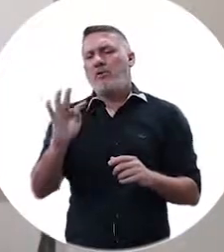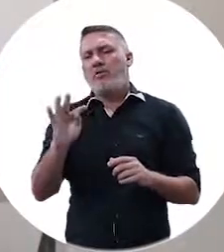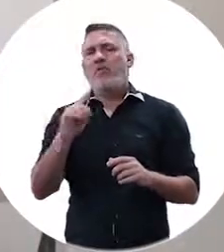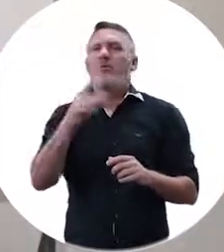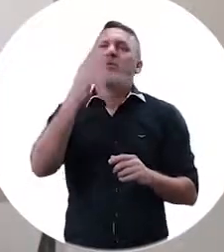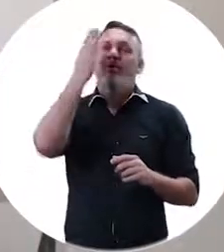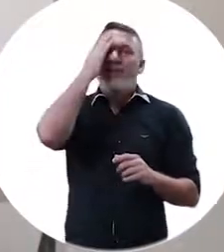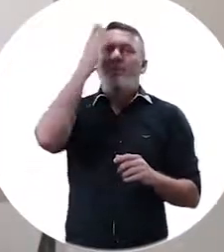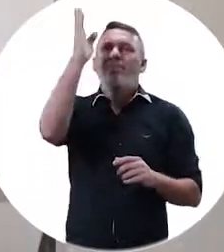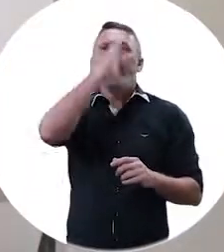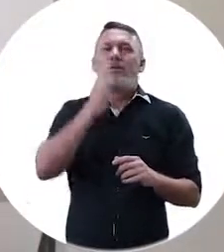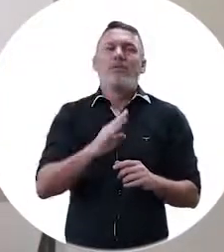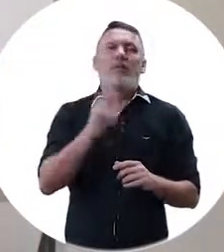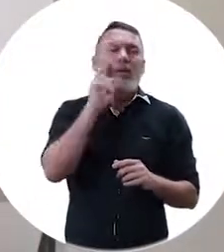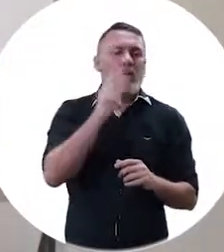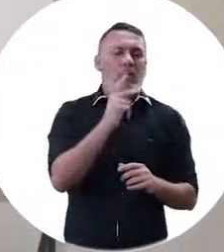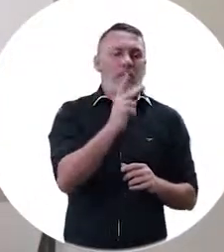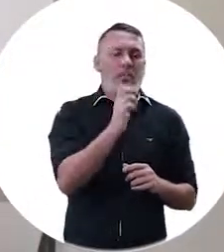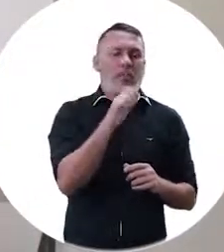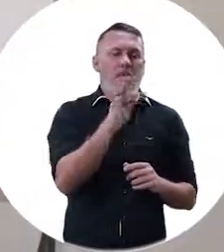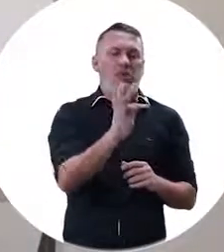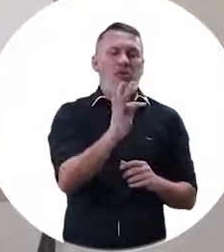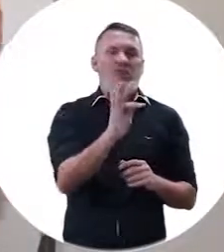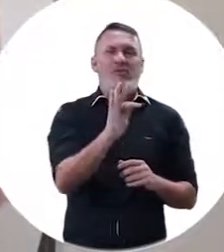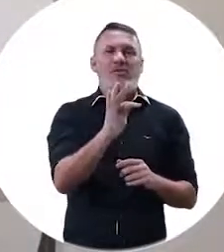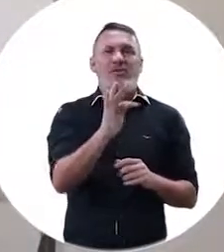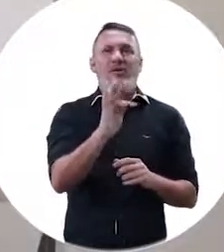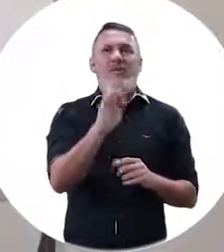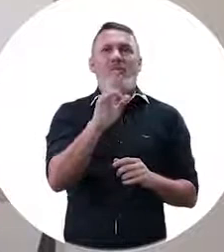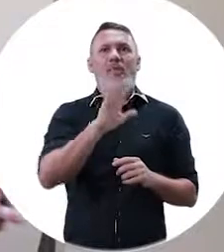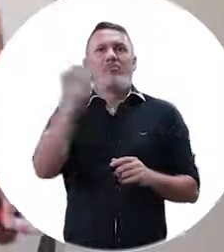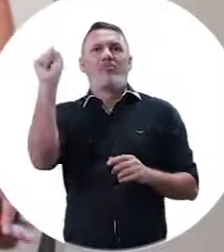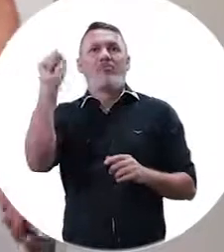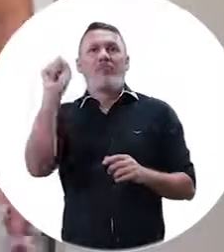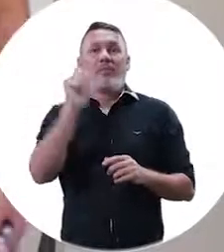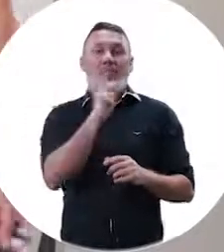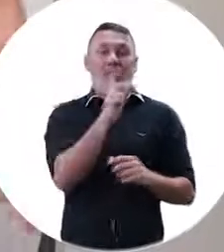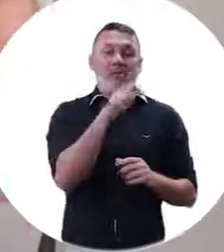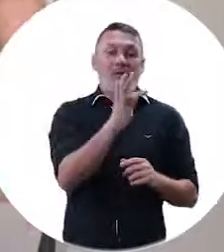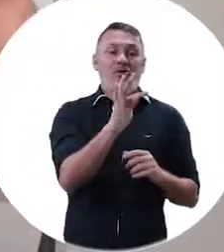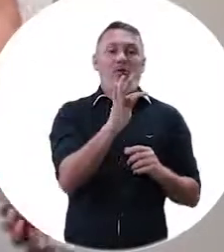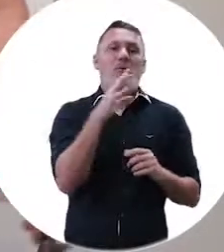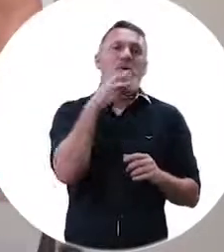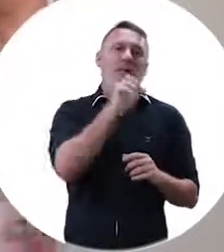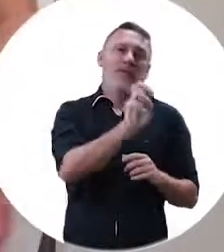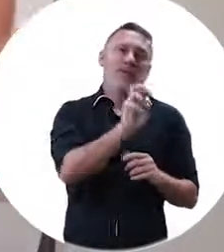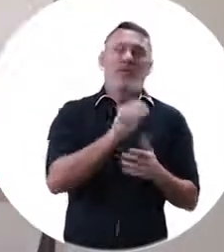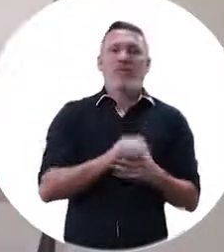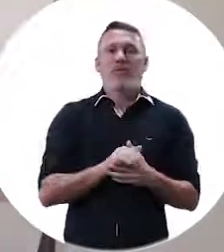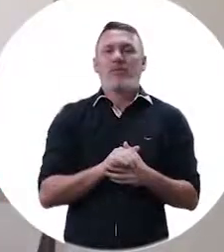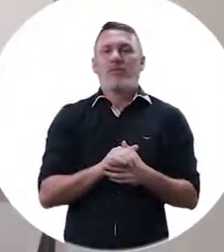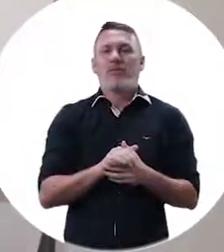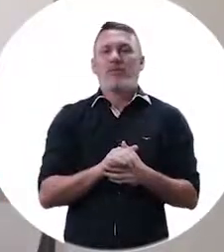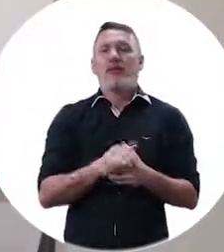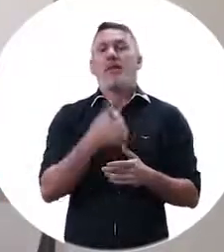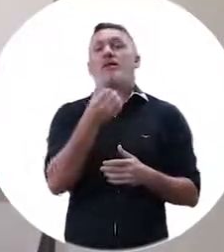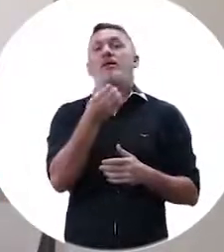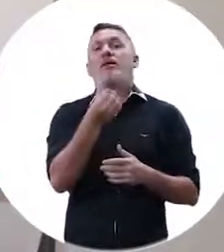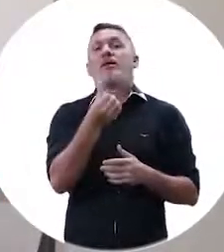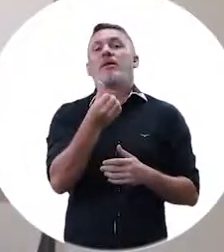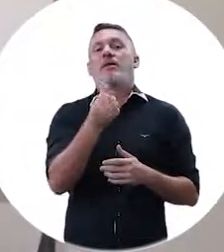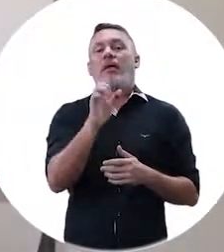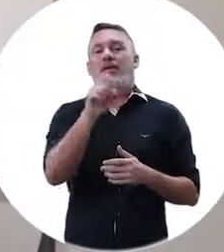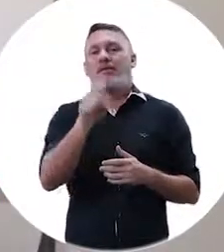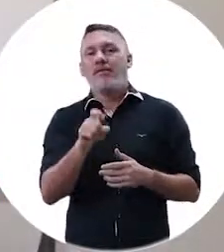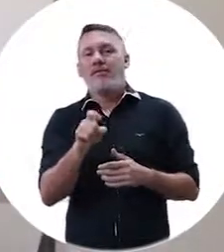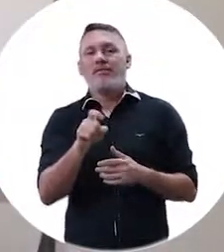pent. O Brasil é pentacampeão mundial. Futebol. Lembra de futebol? 6,